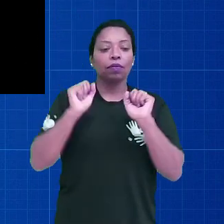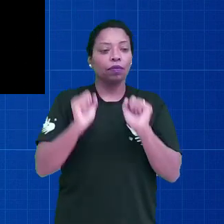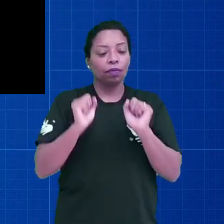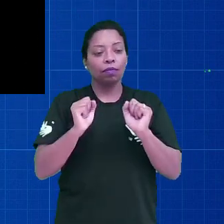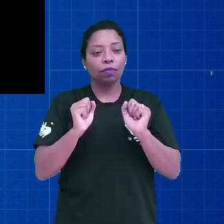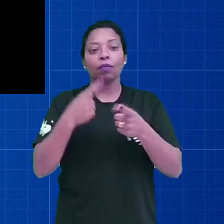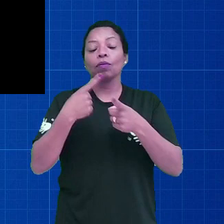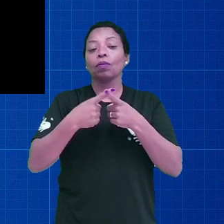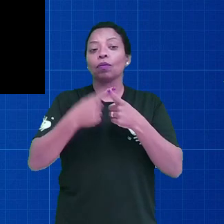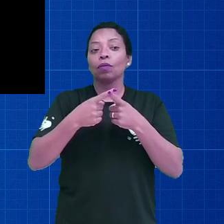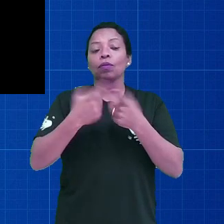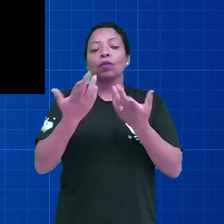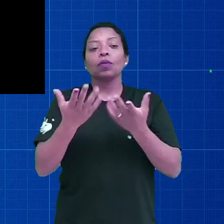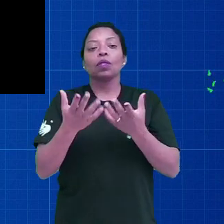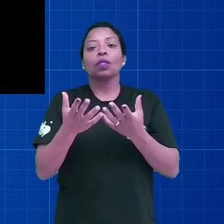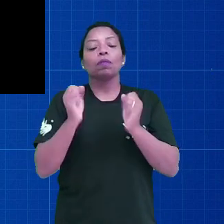com essa questão